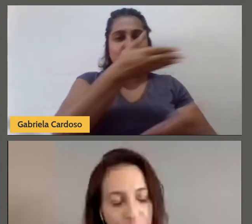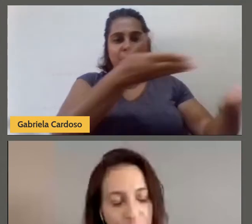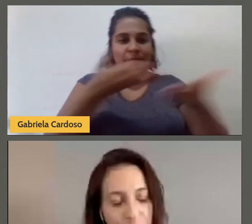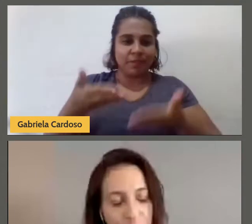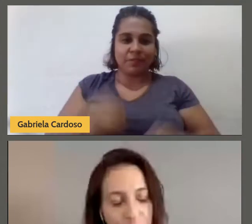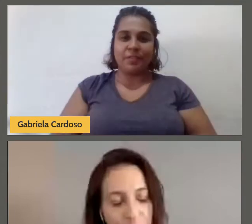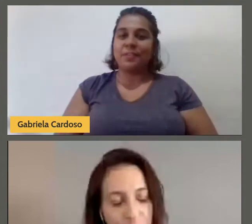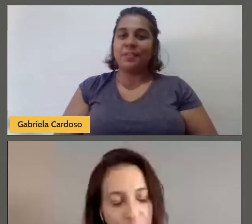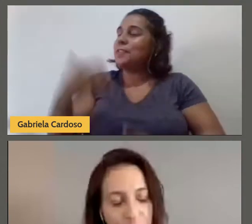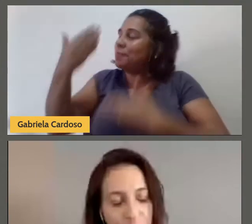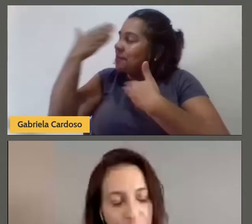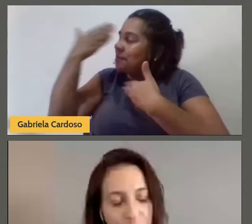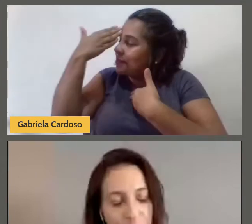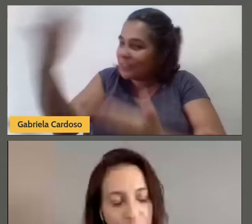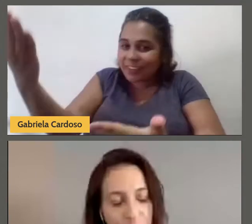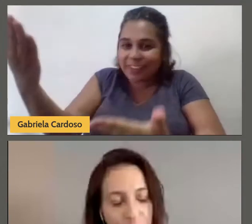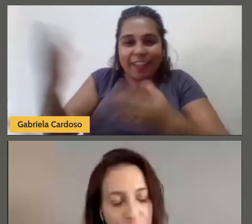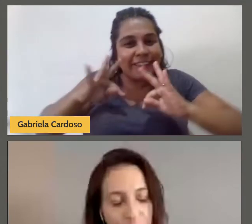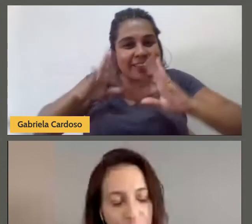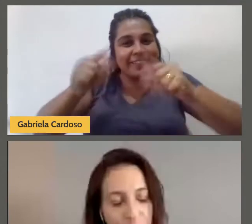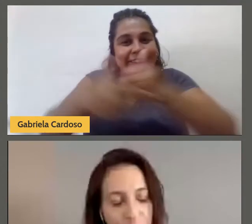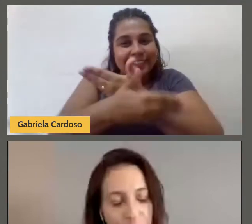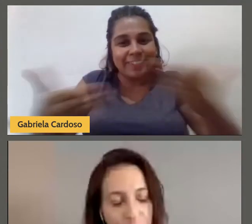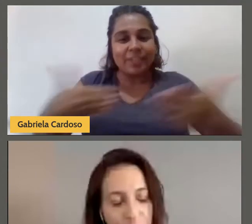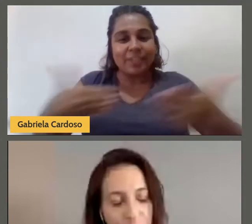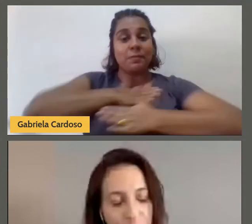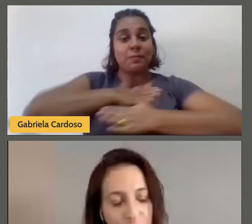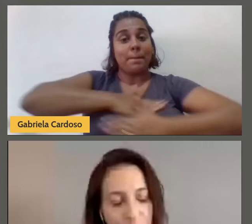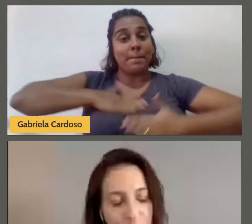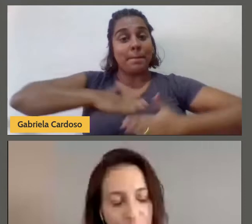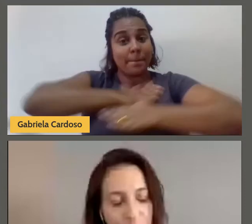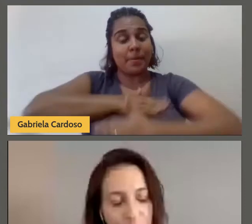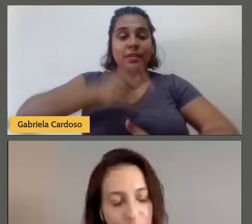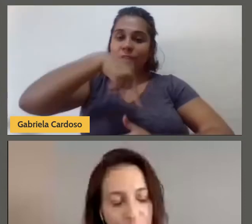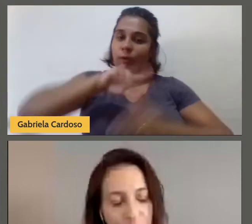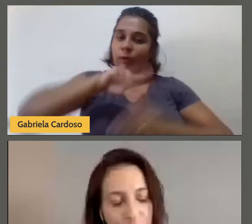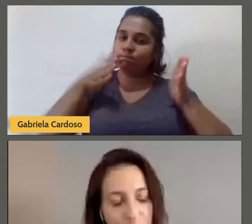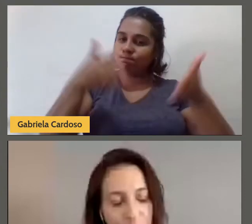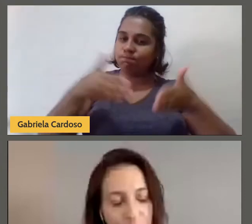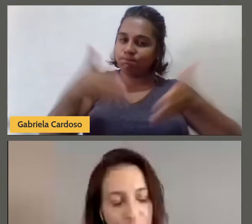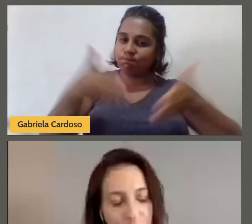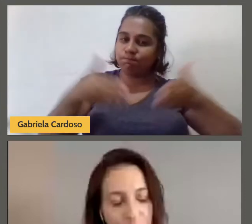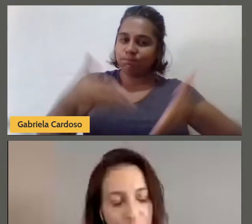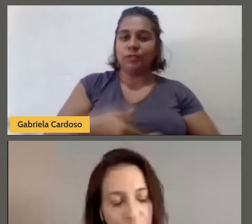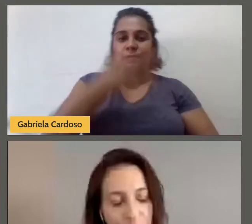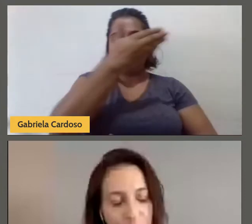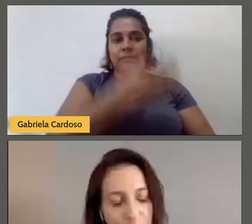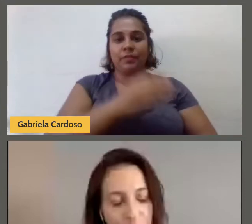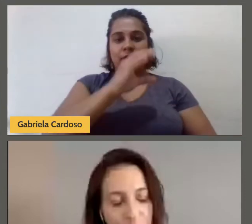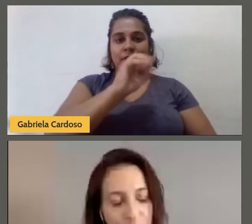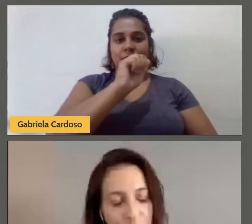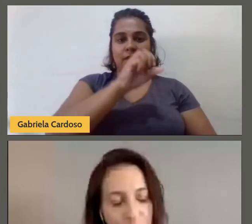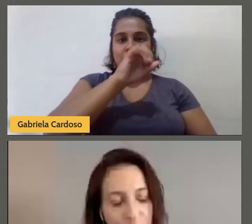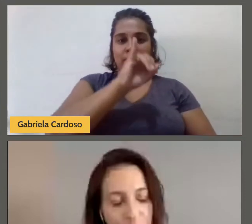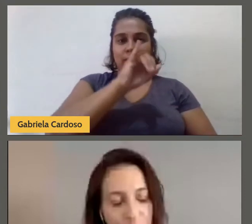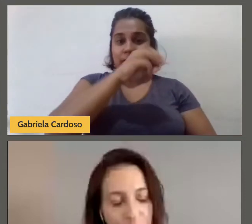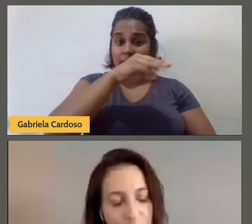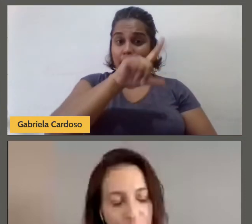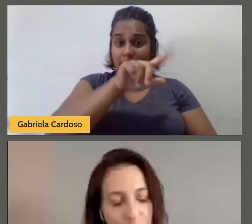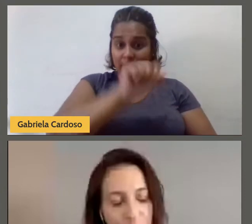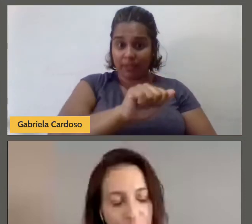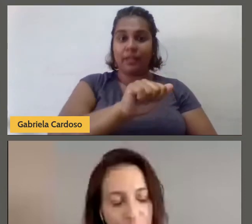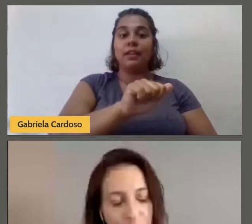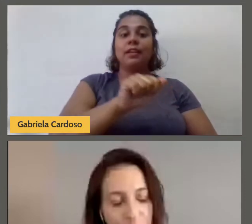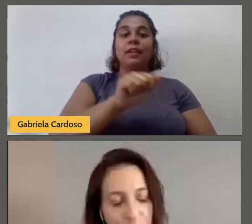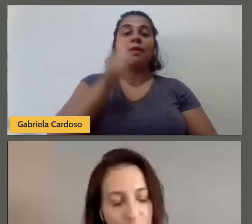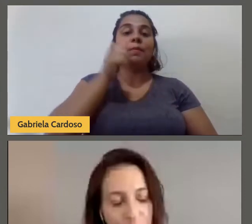Obrigada, Fabi, Carla, Gabi, um prazer enorme estar aqui com vocês hoje. Eu sou Camila, uma mulher branca, tô de